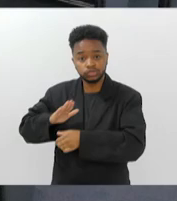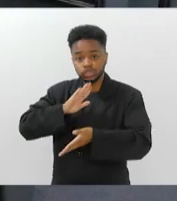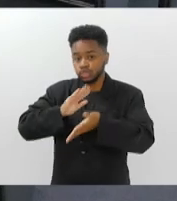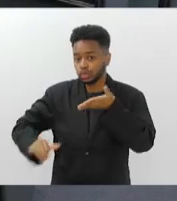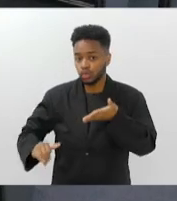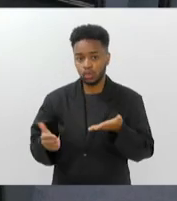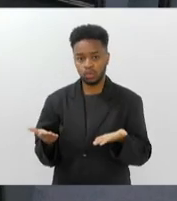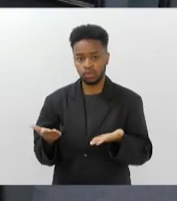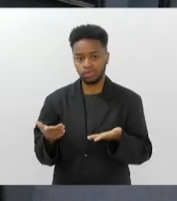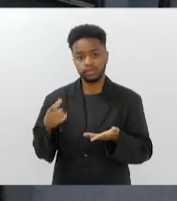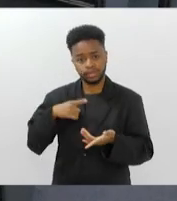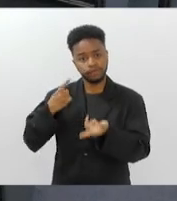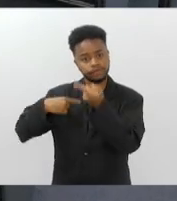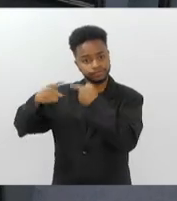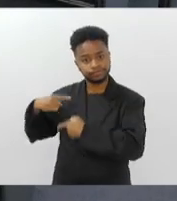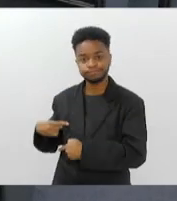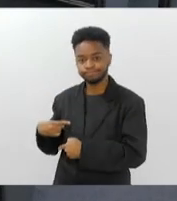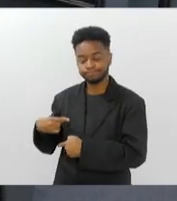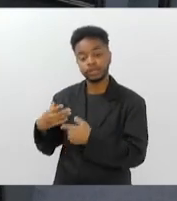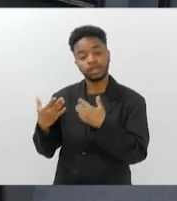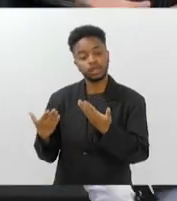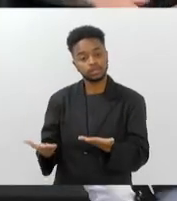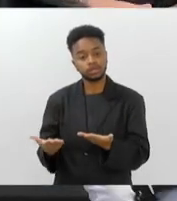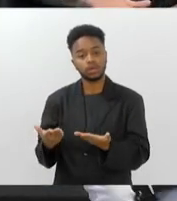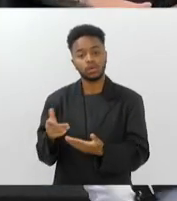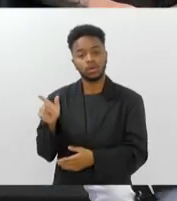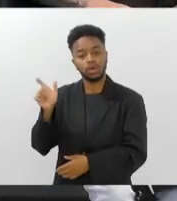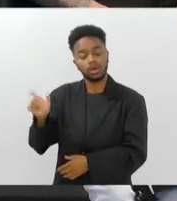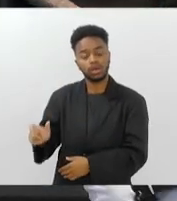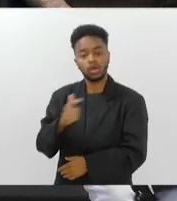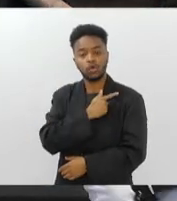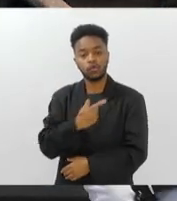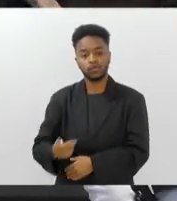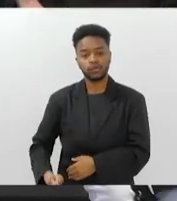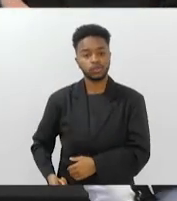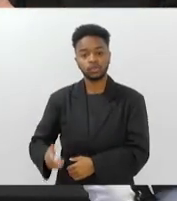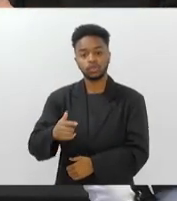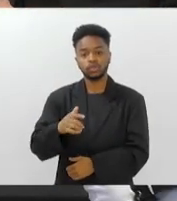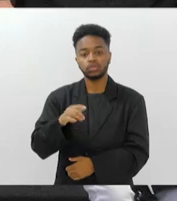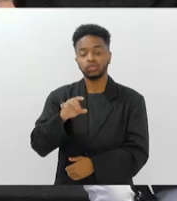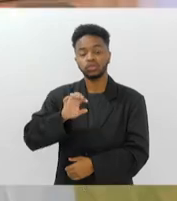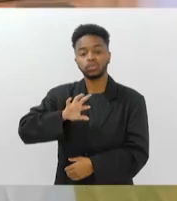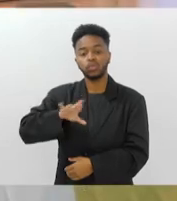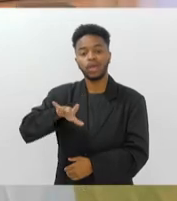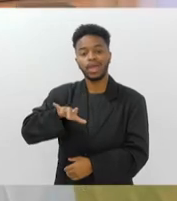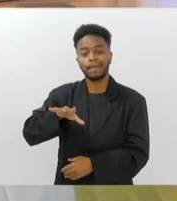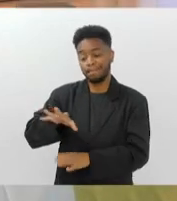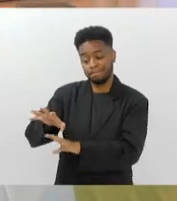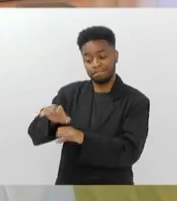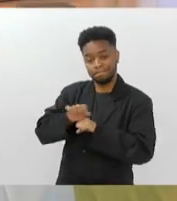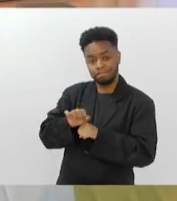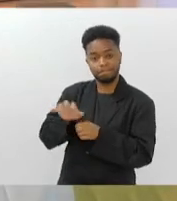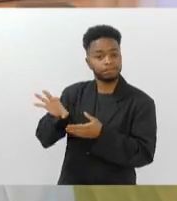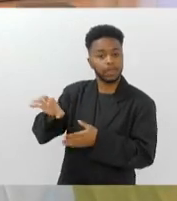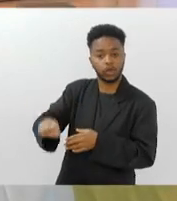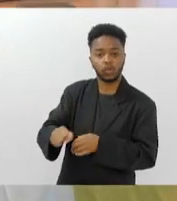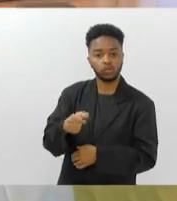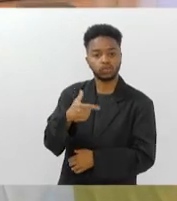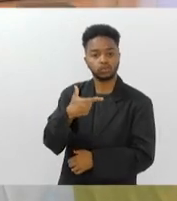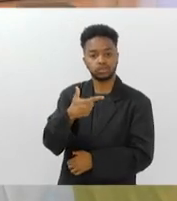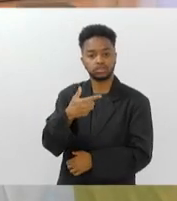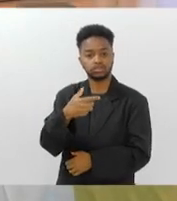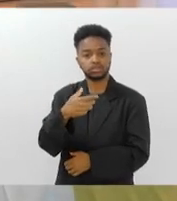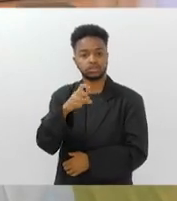gente teve um retrocesso né o Gover o governador não só absorveu os 243 milhões que não chegou à saúde